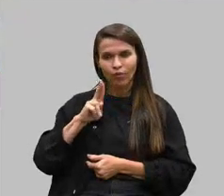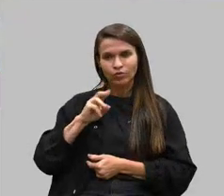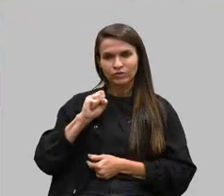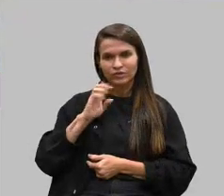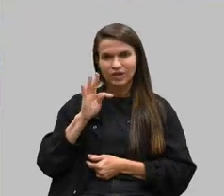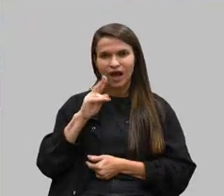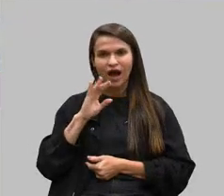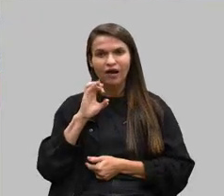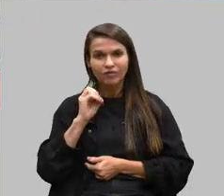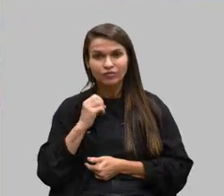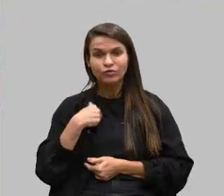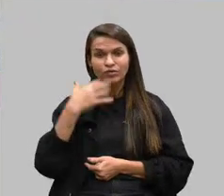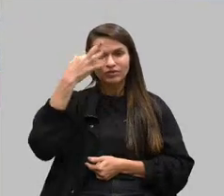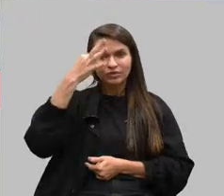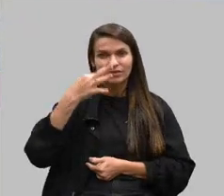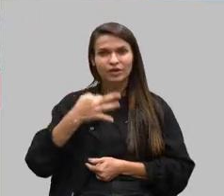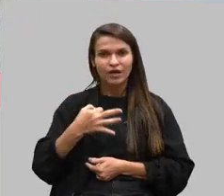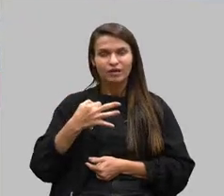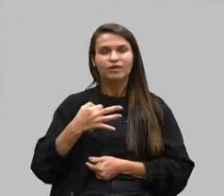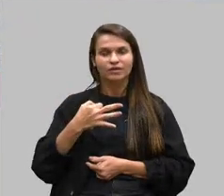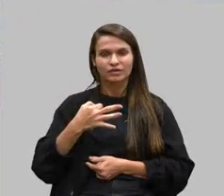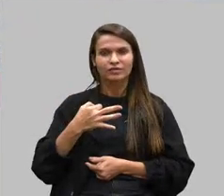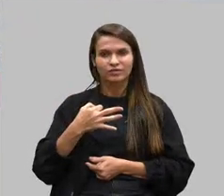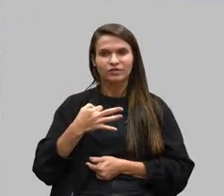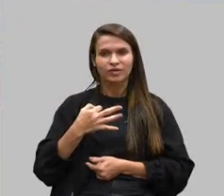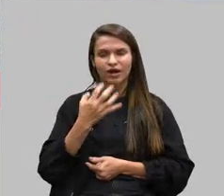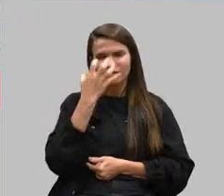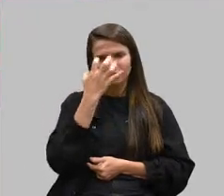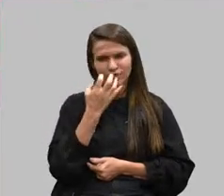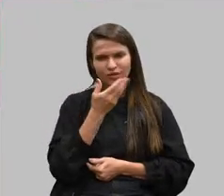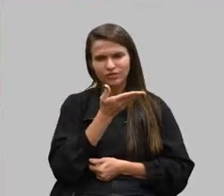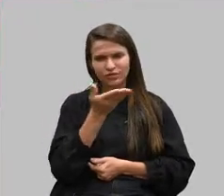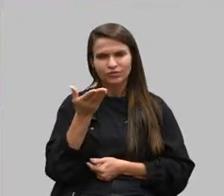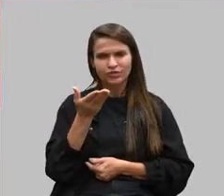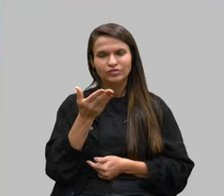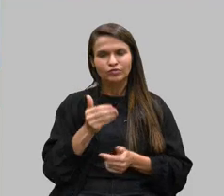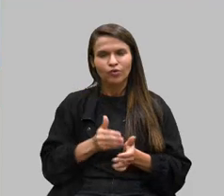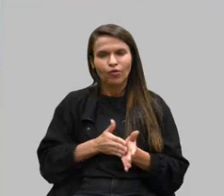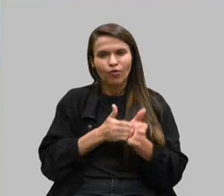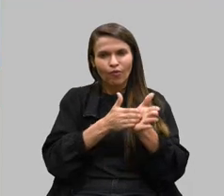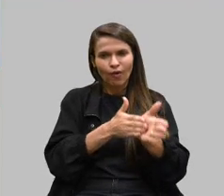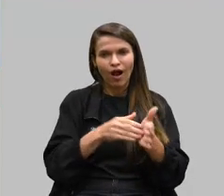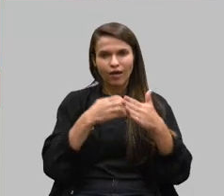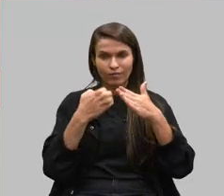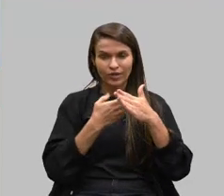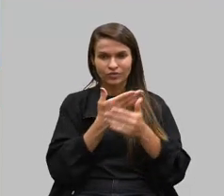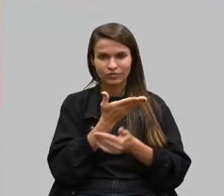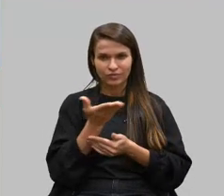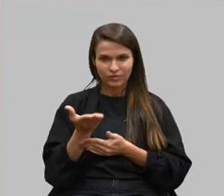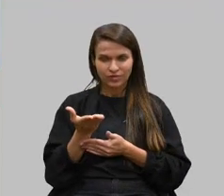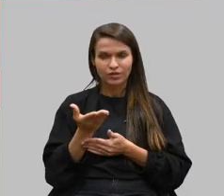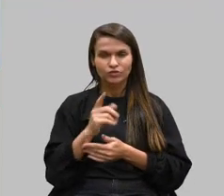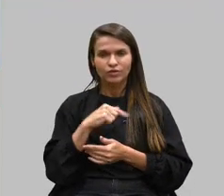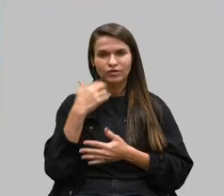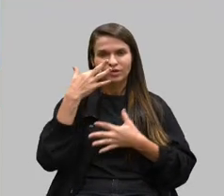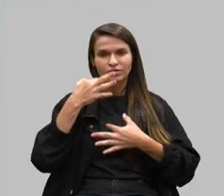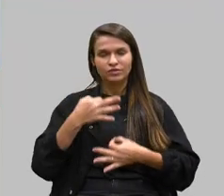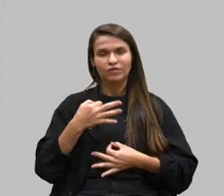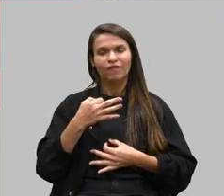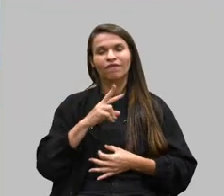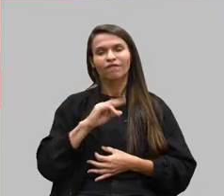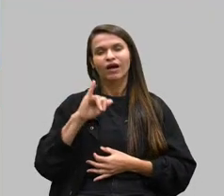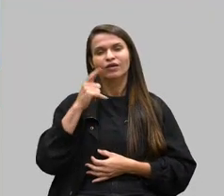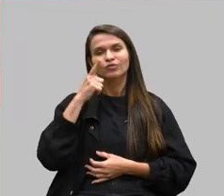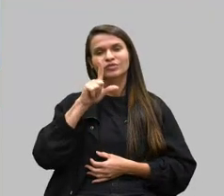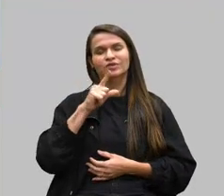a certeza de que a a seriedade com que vocês conduzem a empresa de vocês nó temos certeza que a gente vai conseguir